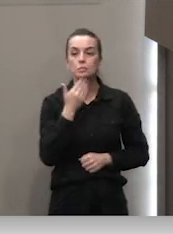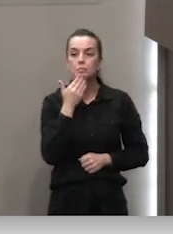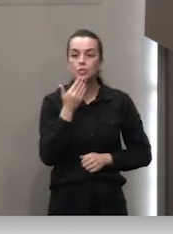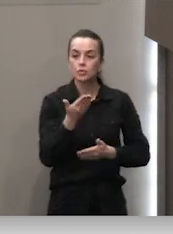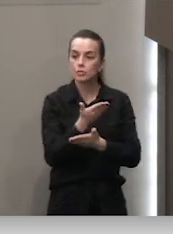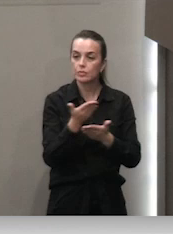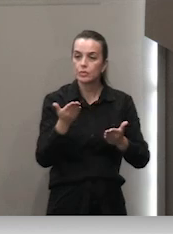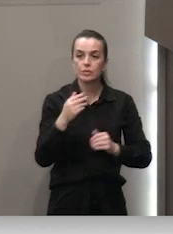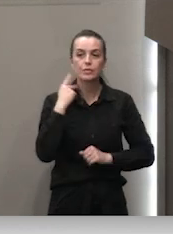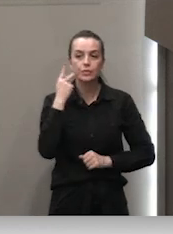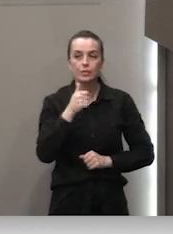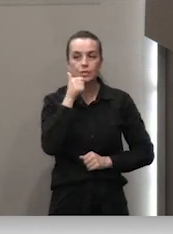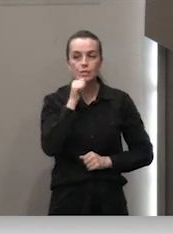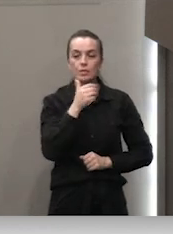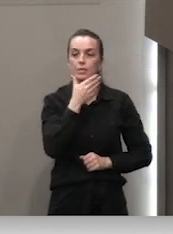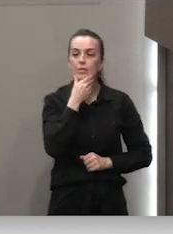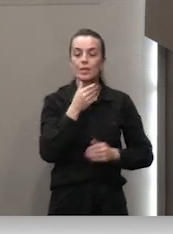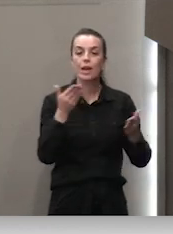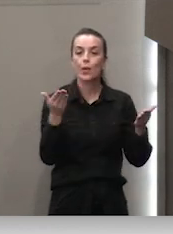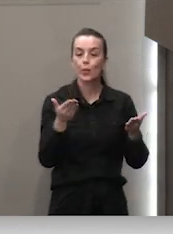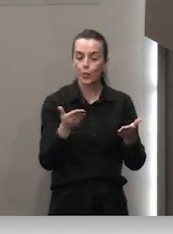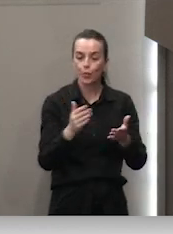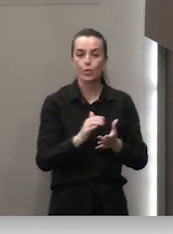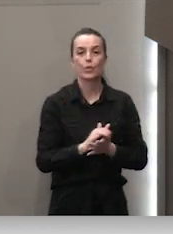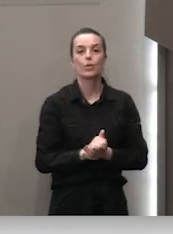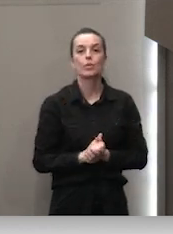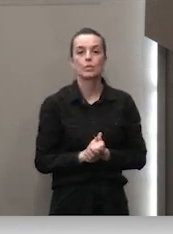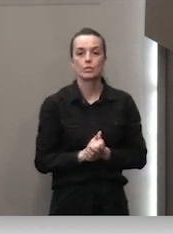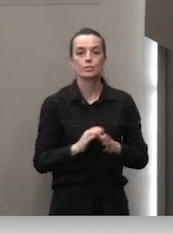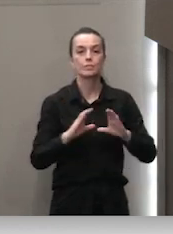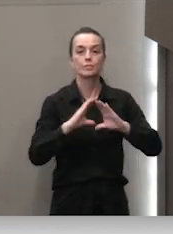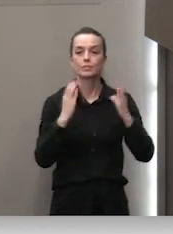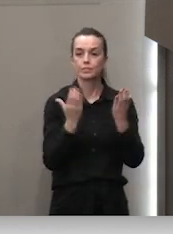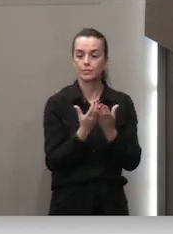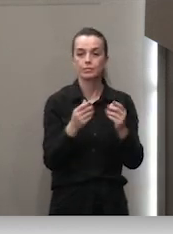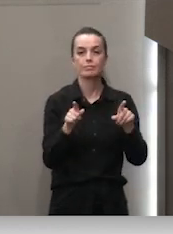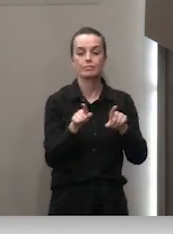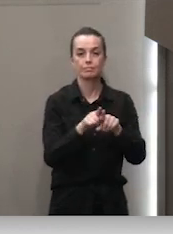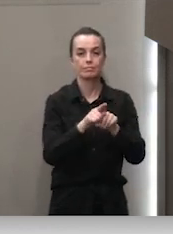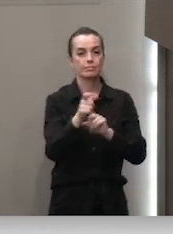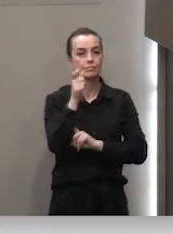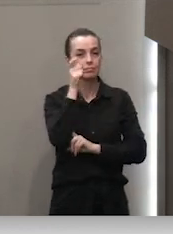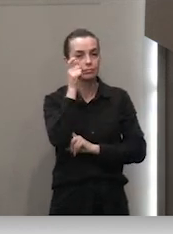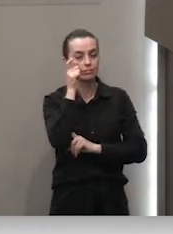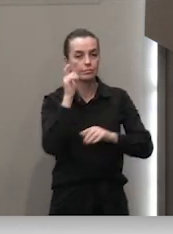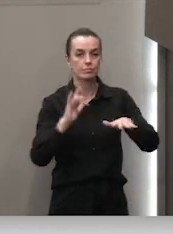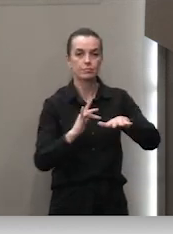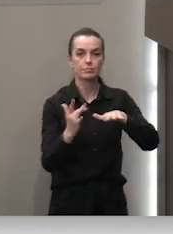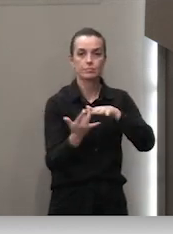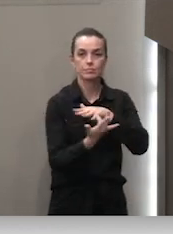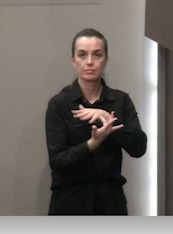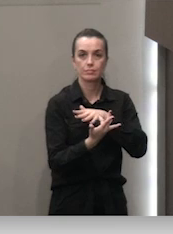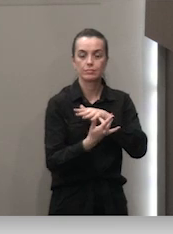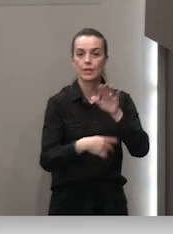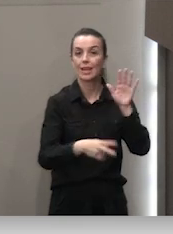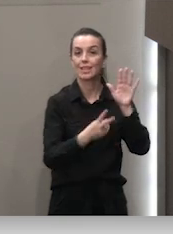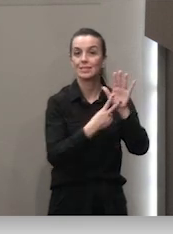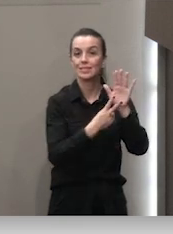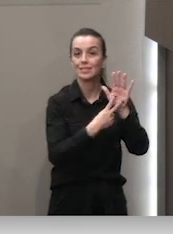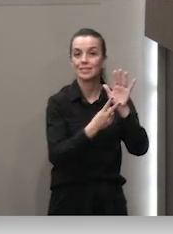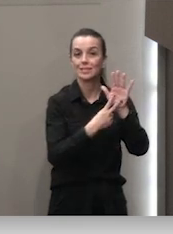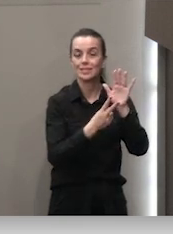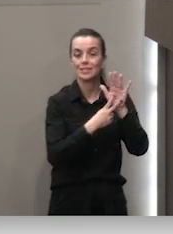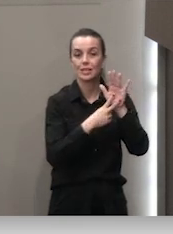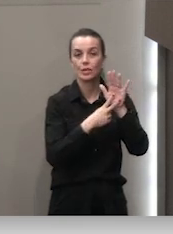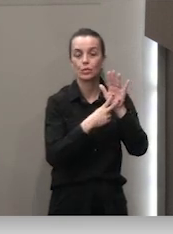vereadores e vereadoras na casa neste momento e a comunidade que nos assiste pelas redes sociais preste atenção nesse